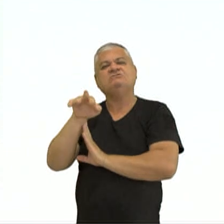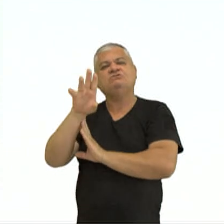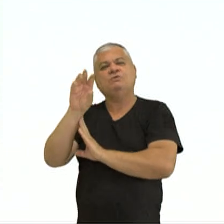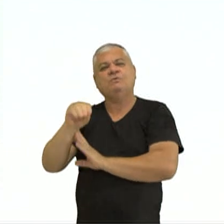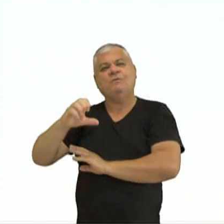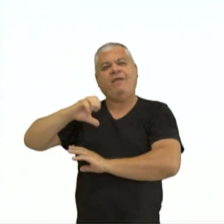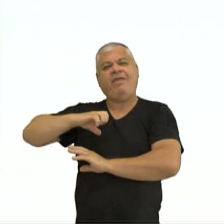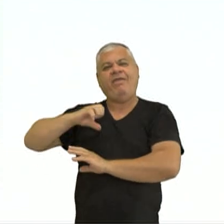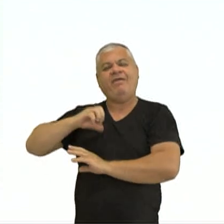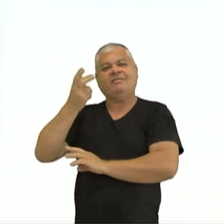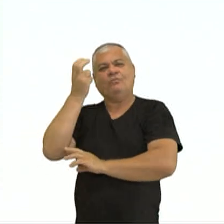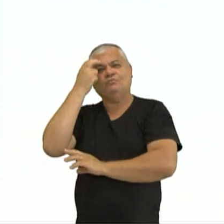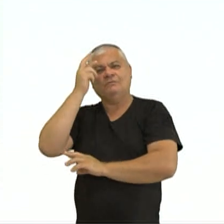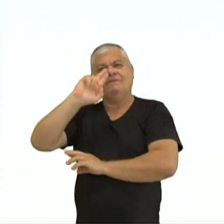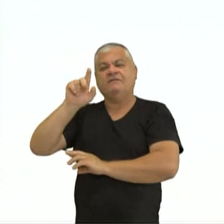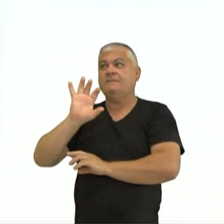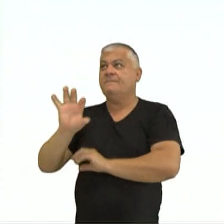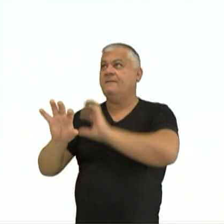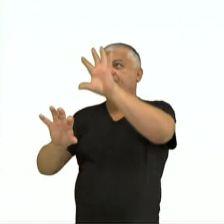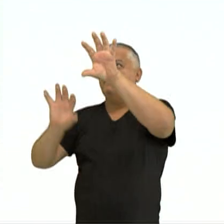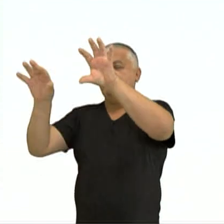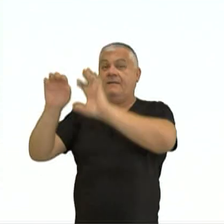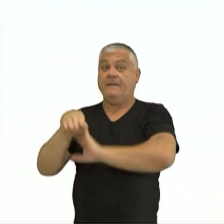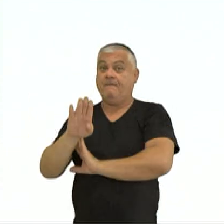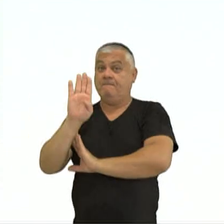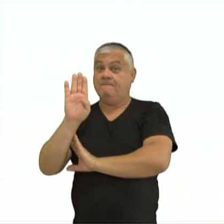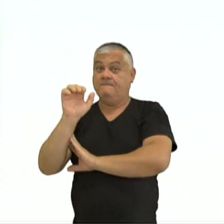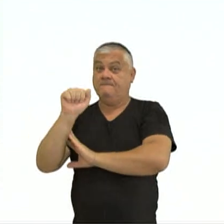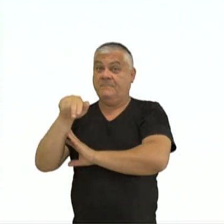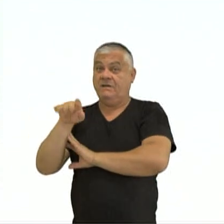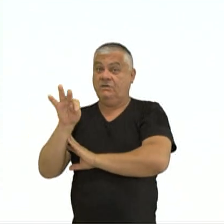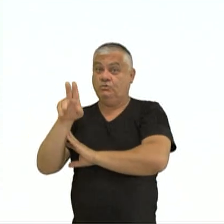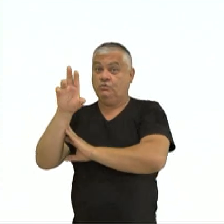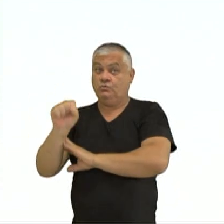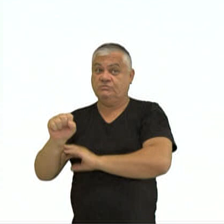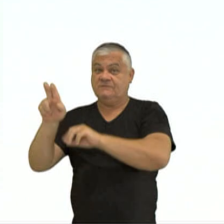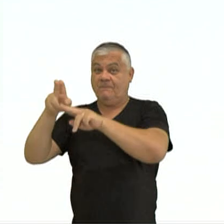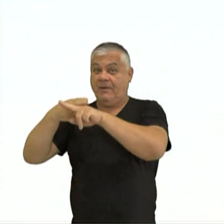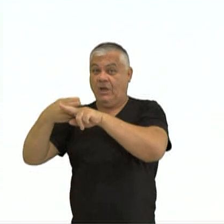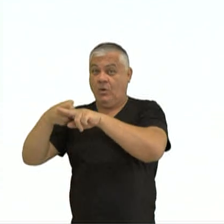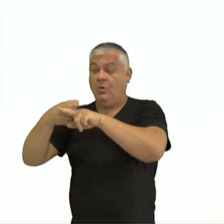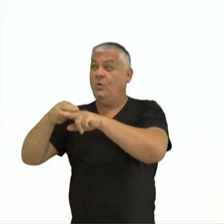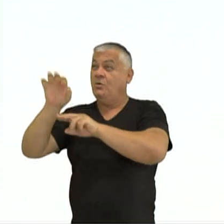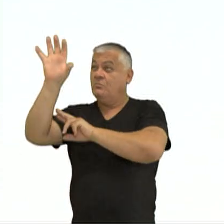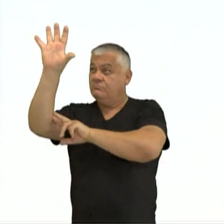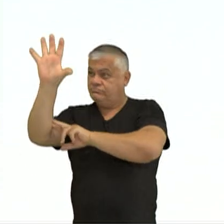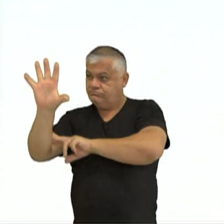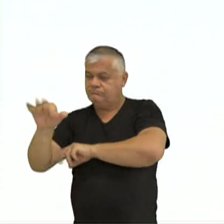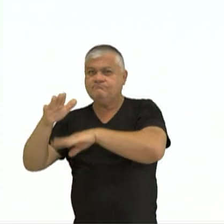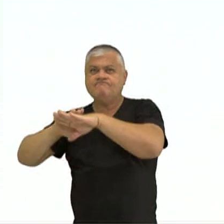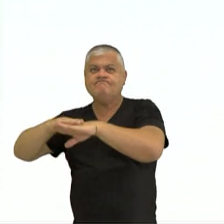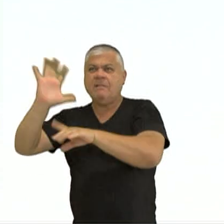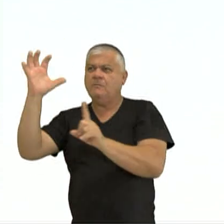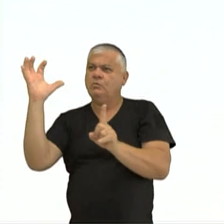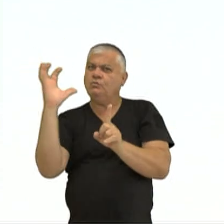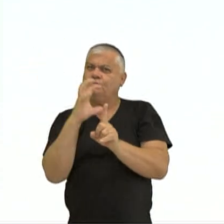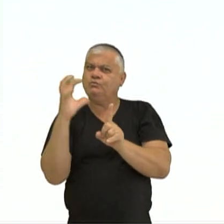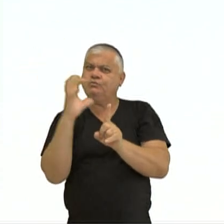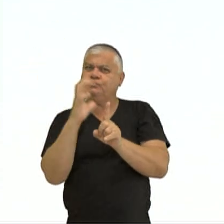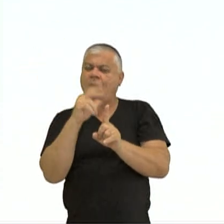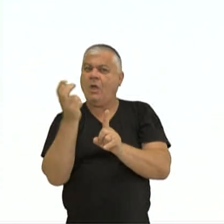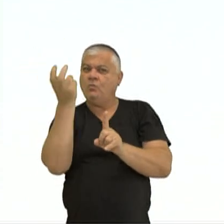para o Brasil, como os bantus, que é toda esta porção aqui. Então, muito da nossa cultura, do que